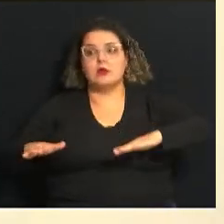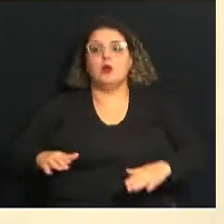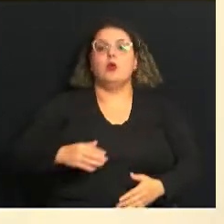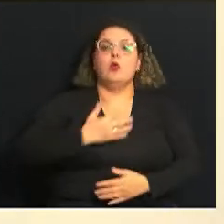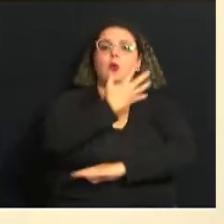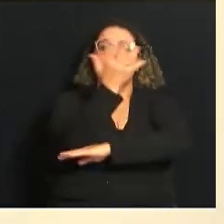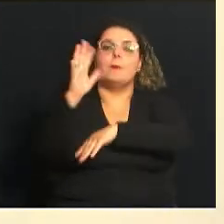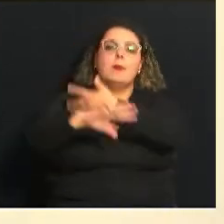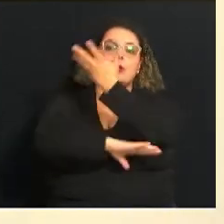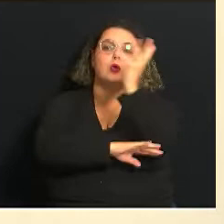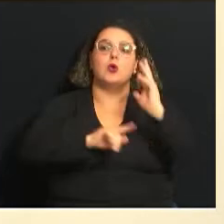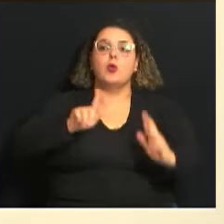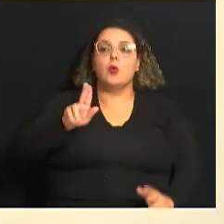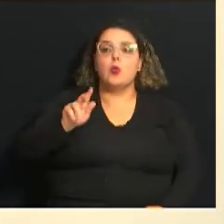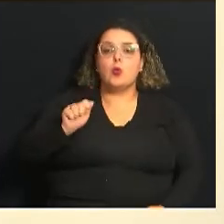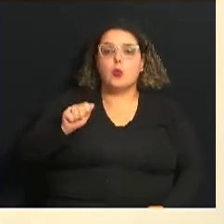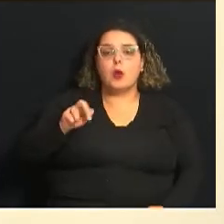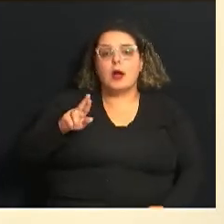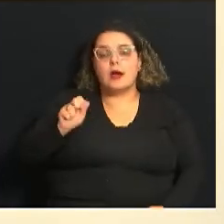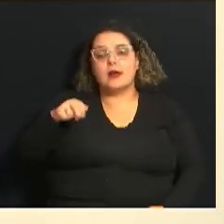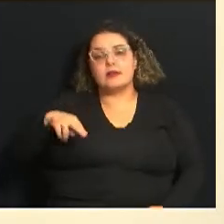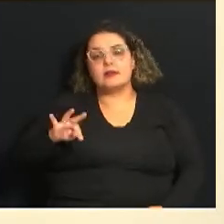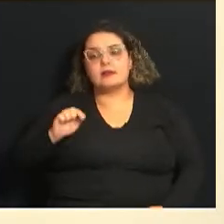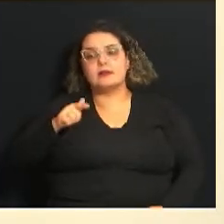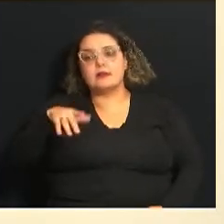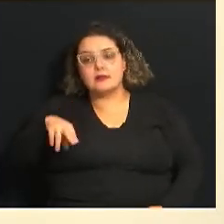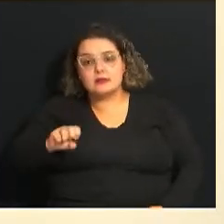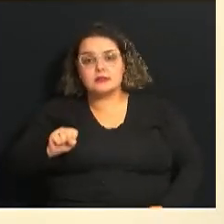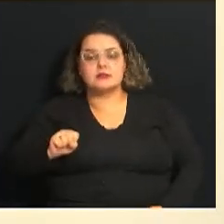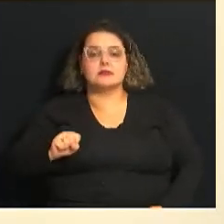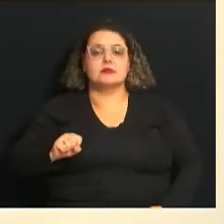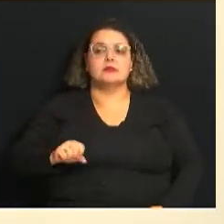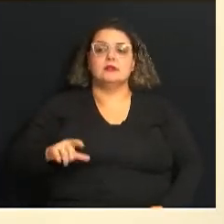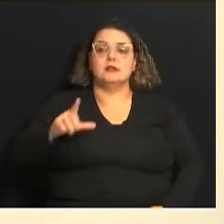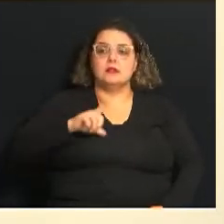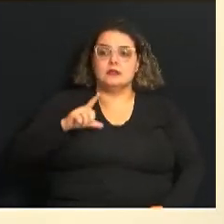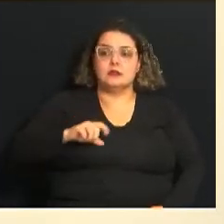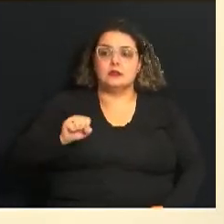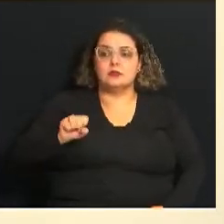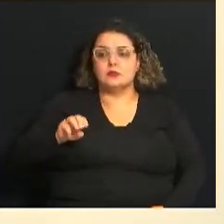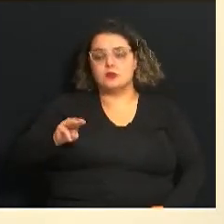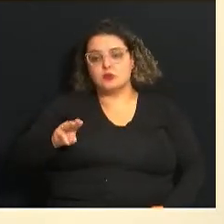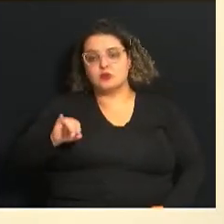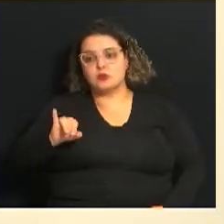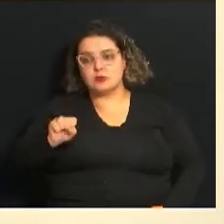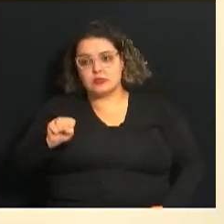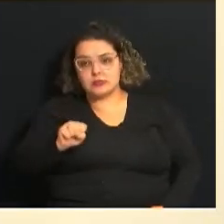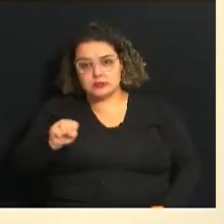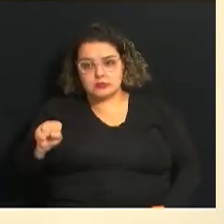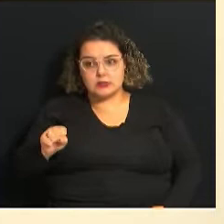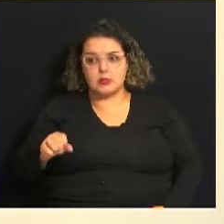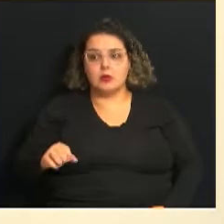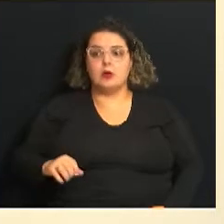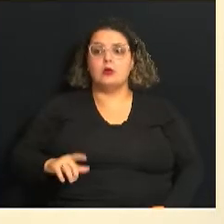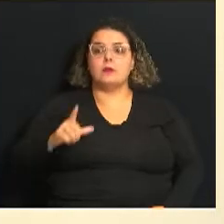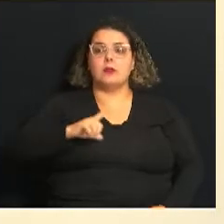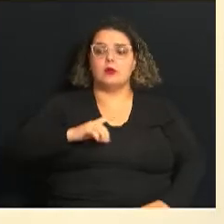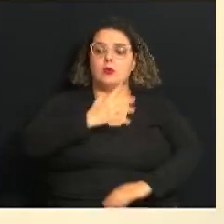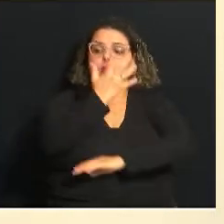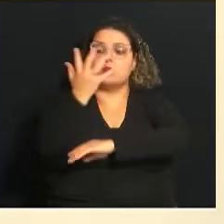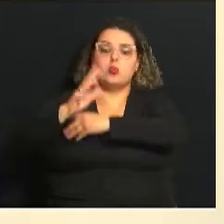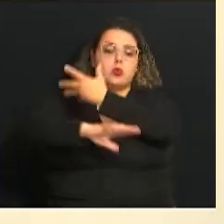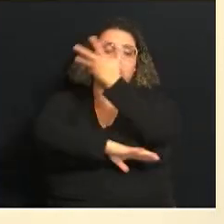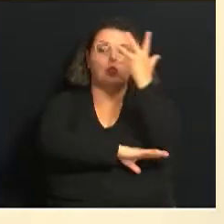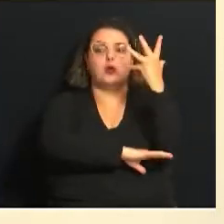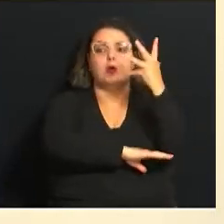também é uma área verde muito rica. Também tem ali no Swiss Park o Parque Botânico e também o Moinho do